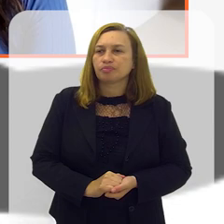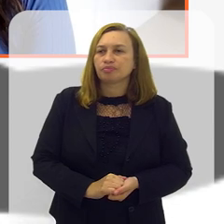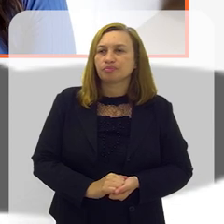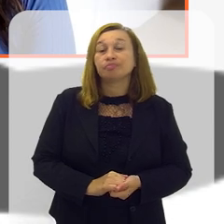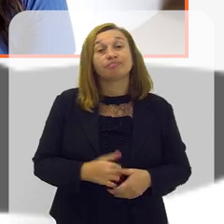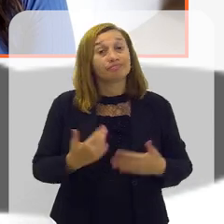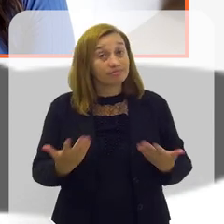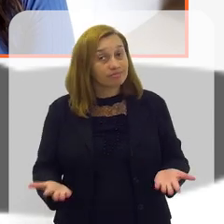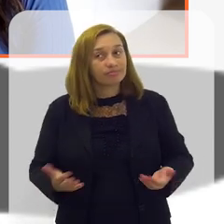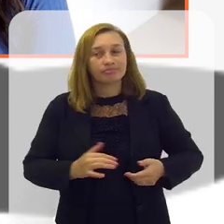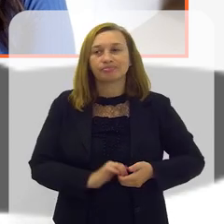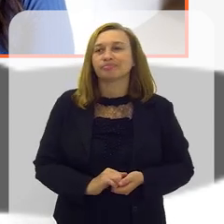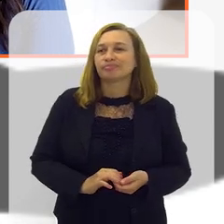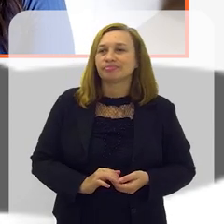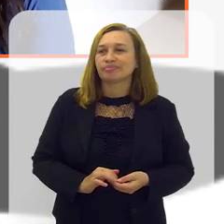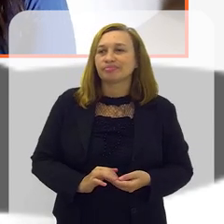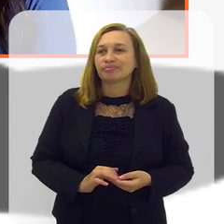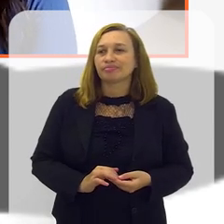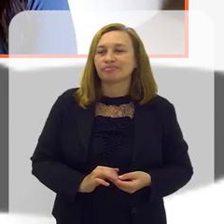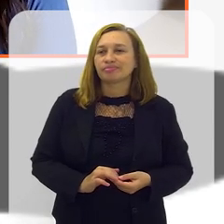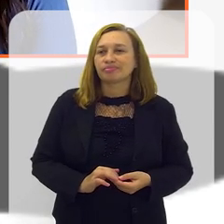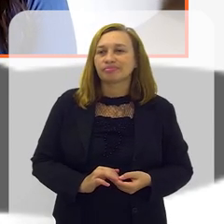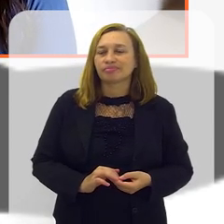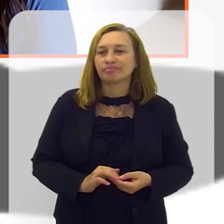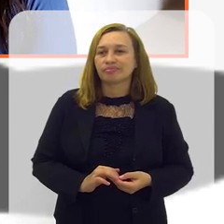igualmente? Então,